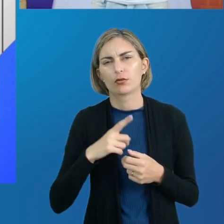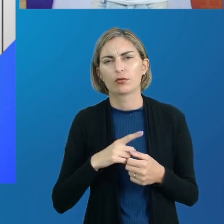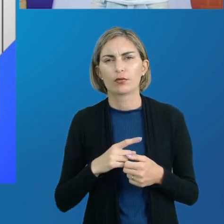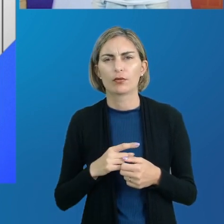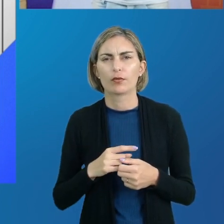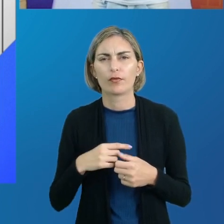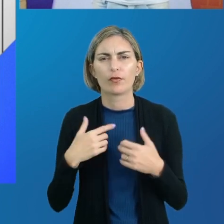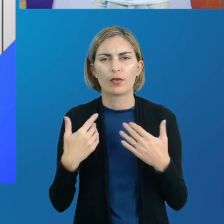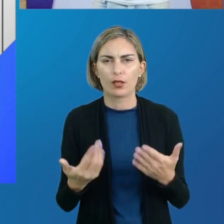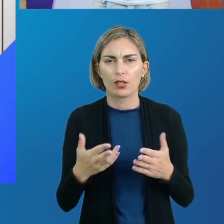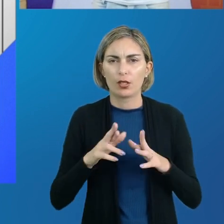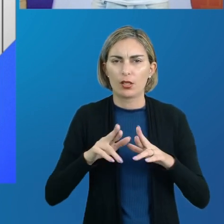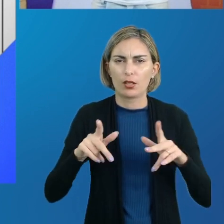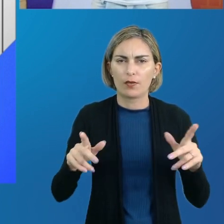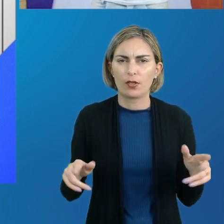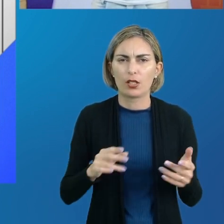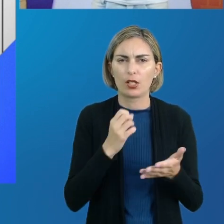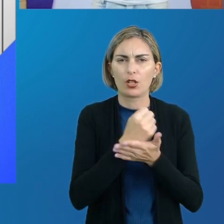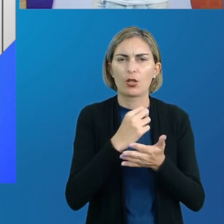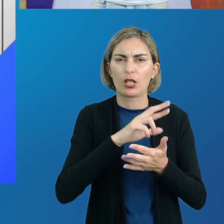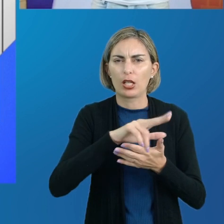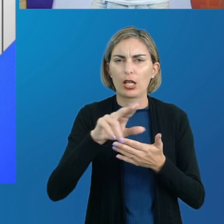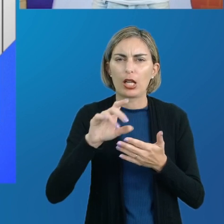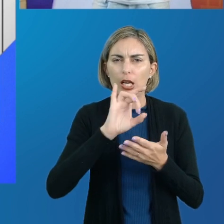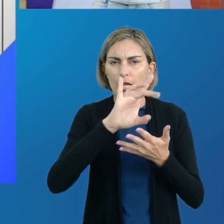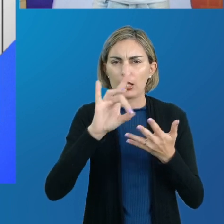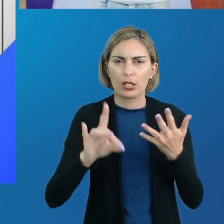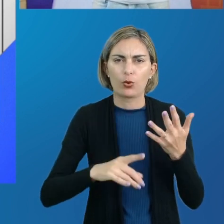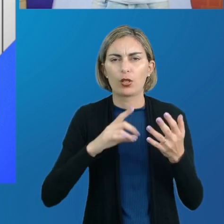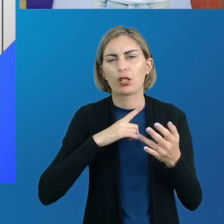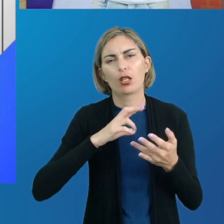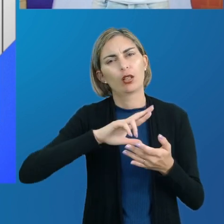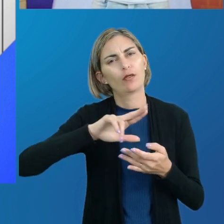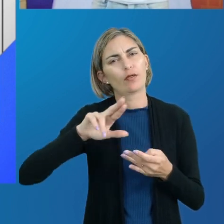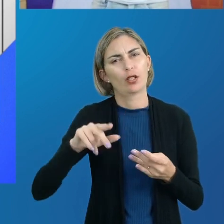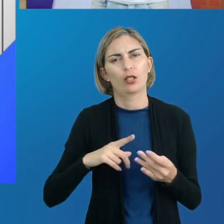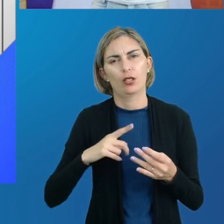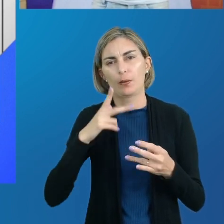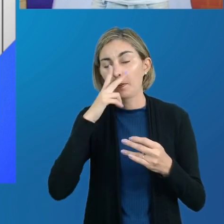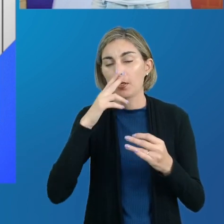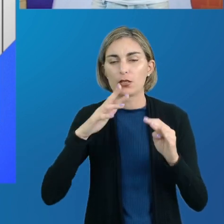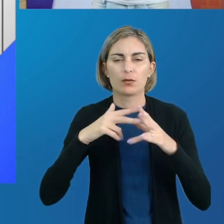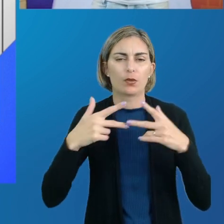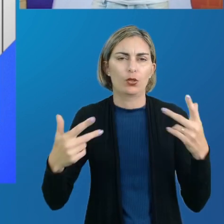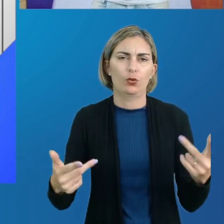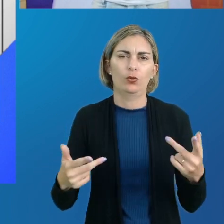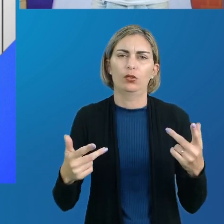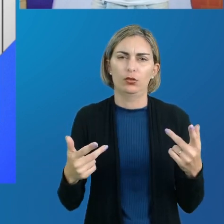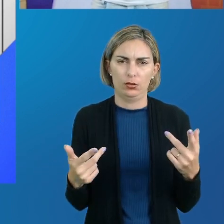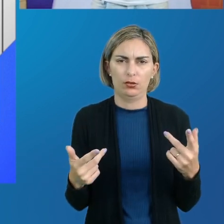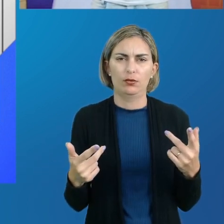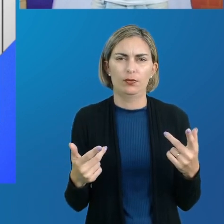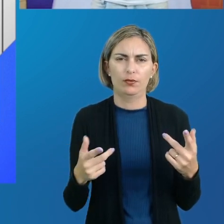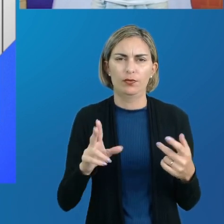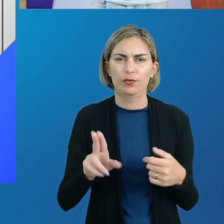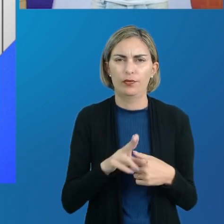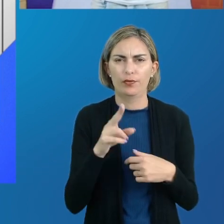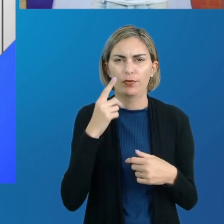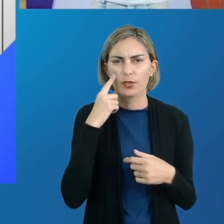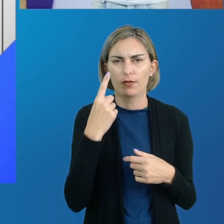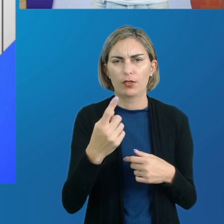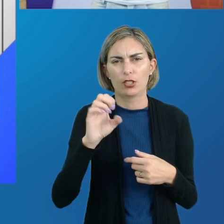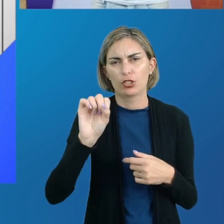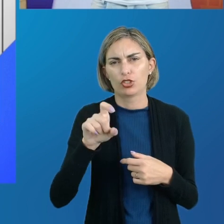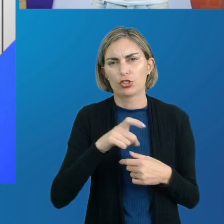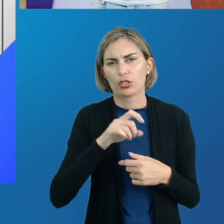site. São nomes diferentes para cada uma CMS, usados para a mesma coisa. No WordPress considera-se um plugin, no Joomla é extensão.